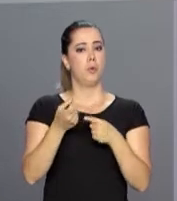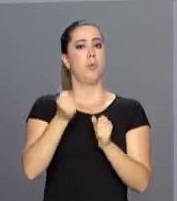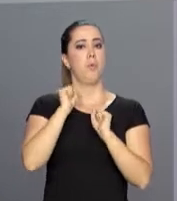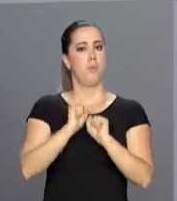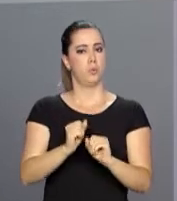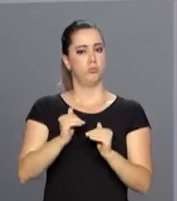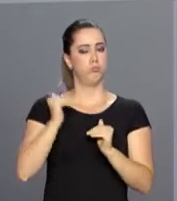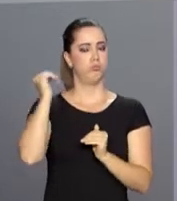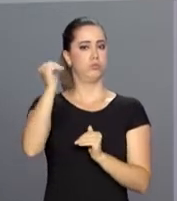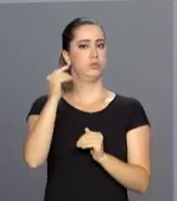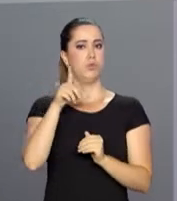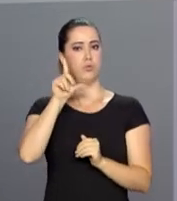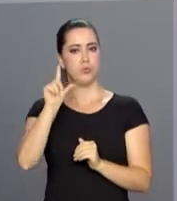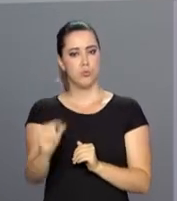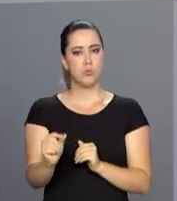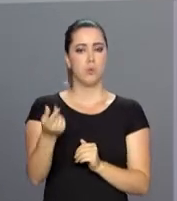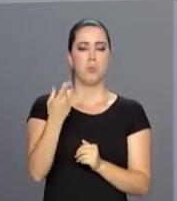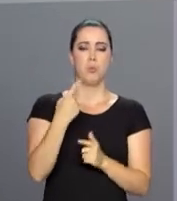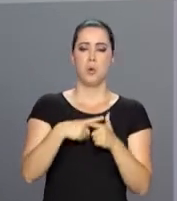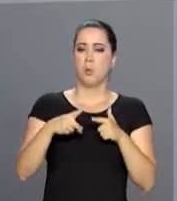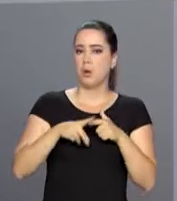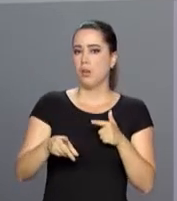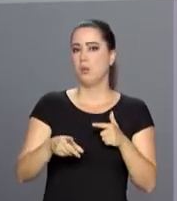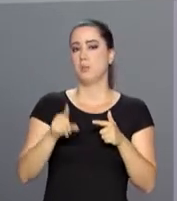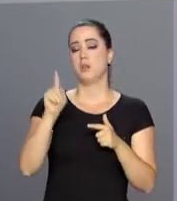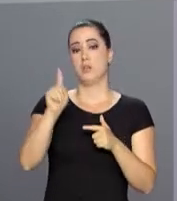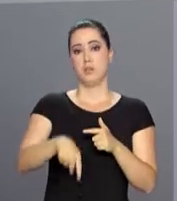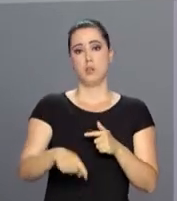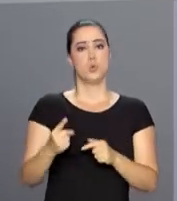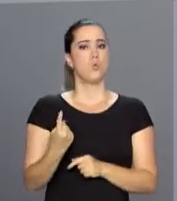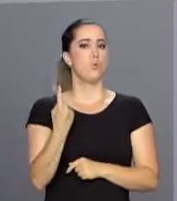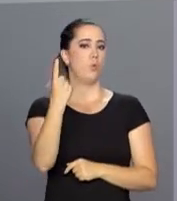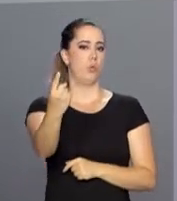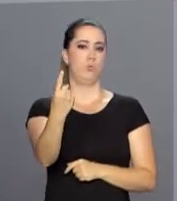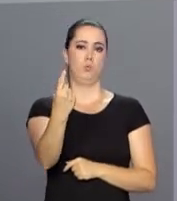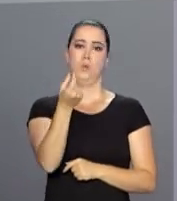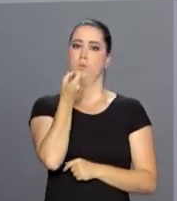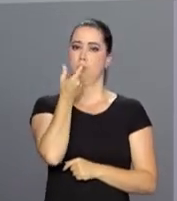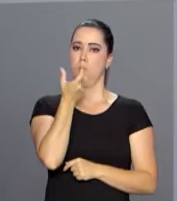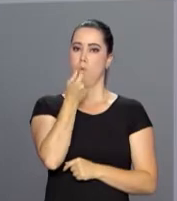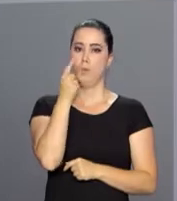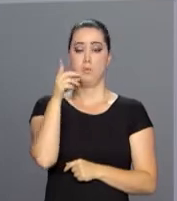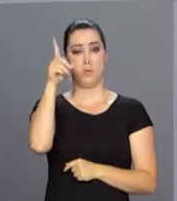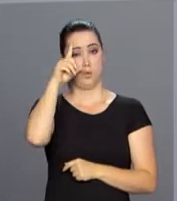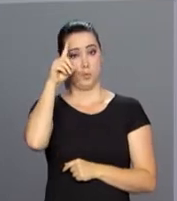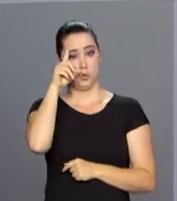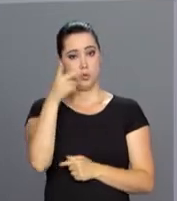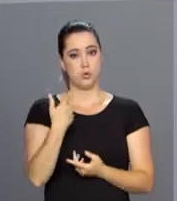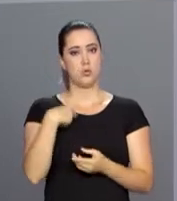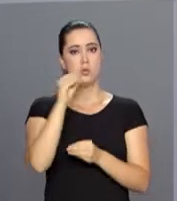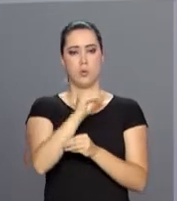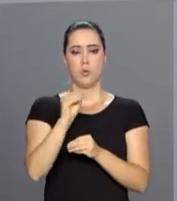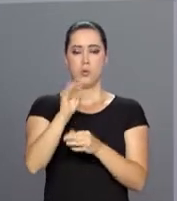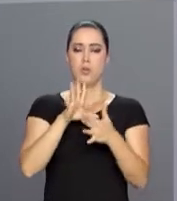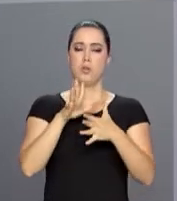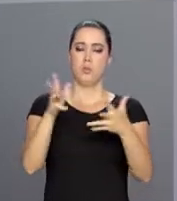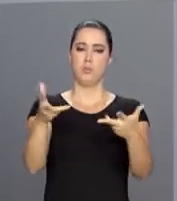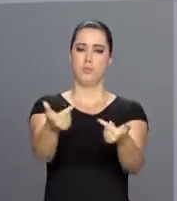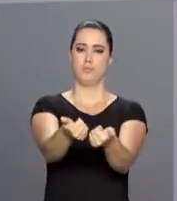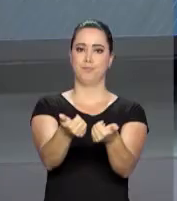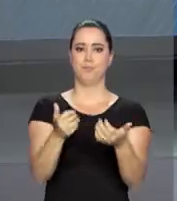potência e viu baixo de efeitos colaterais é necessário apenas um comprimido por dia além do tratamento ser mais